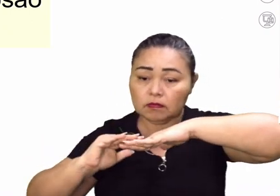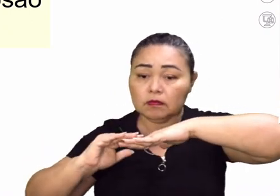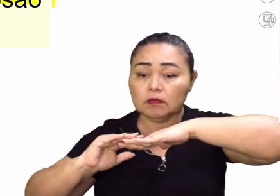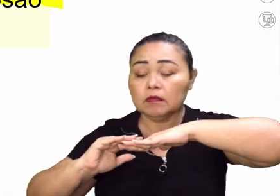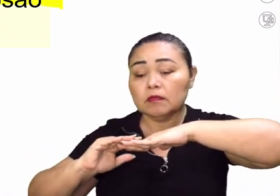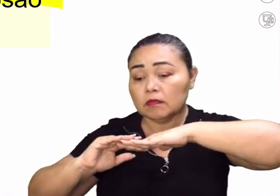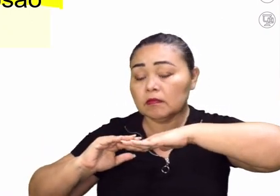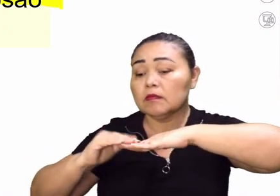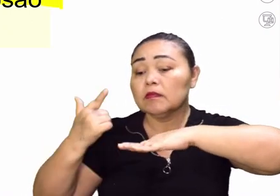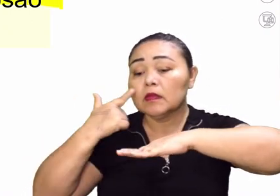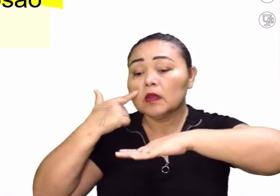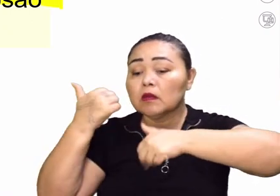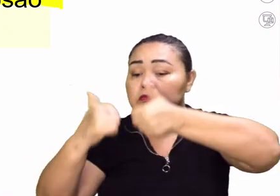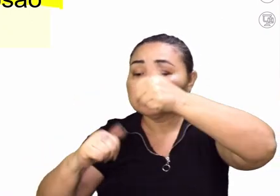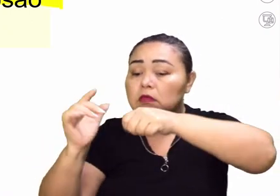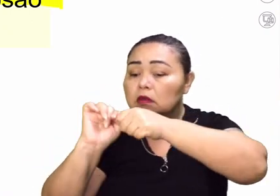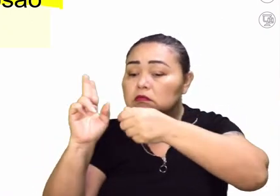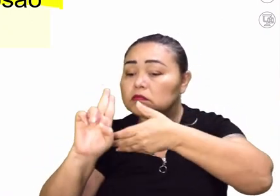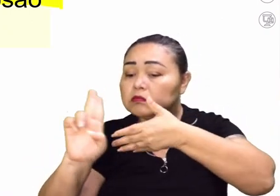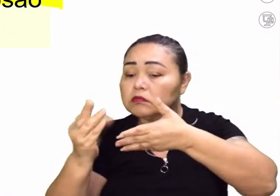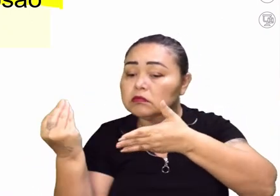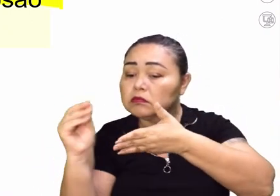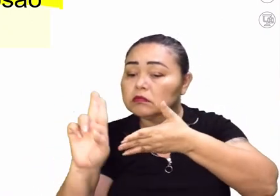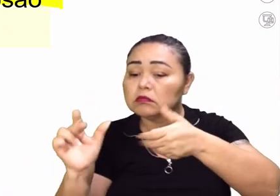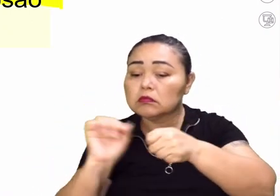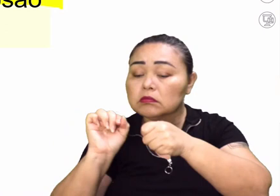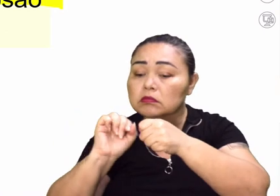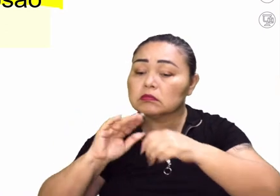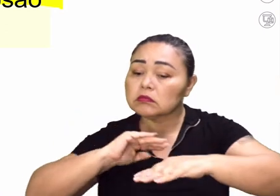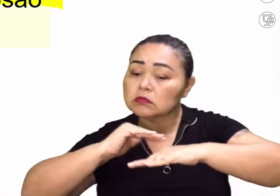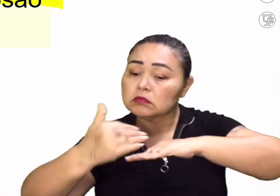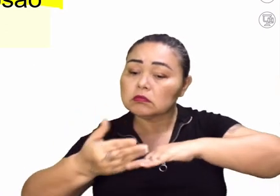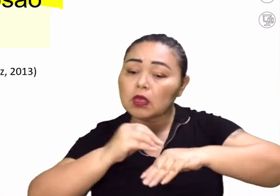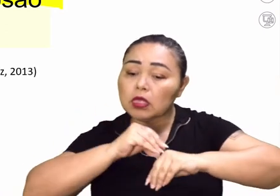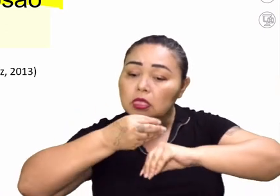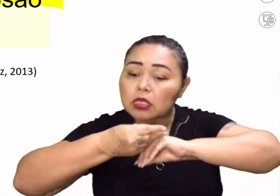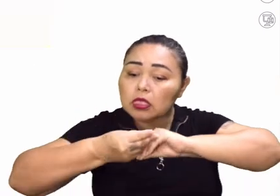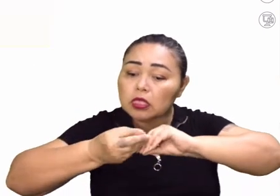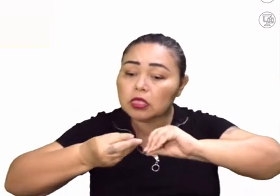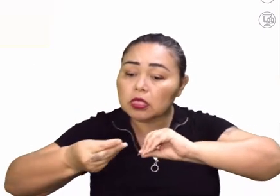foi a parte desse processo de erosão e sedimentação dos terrenos